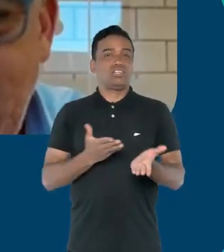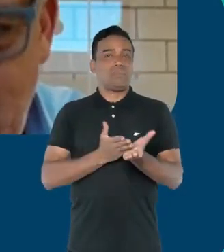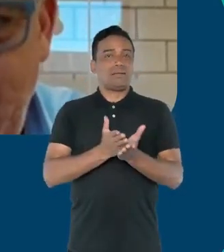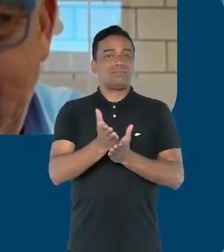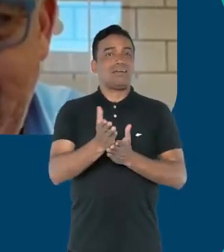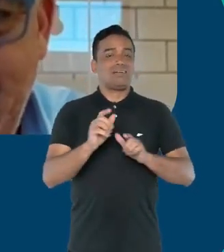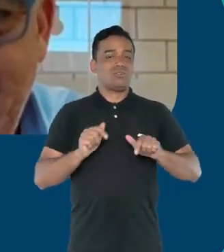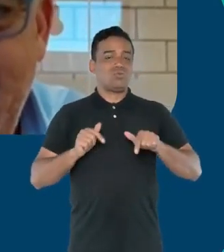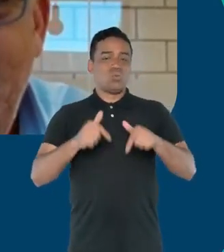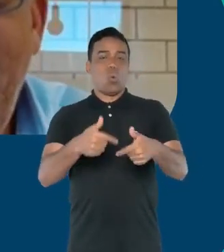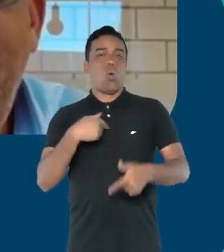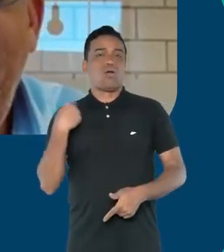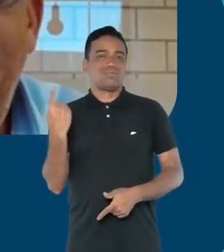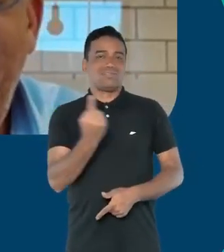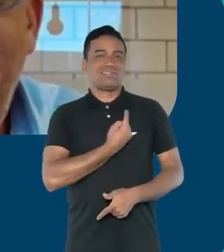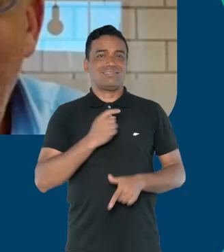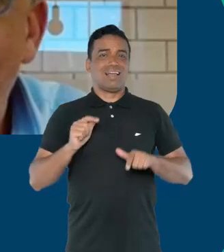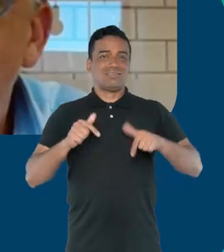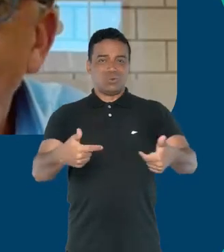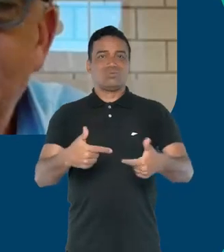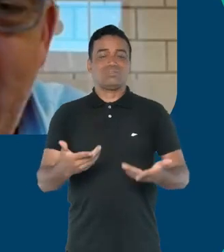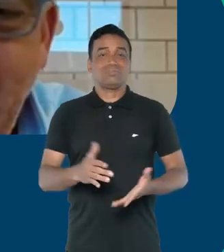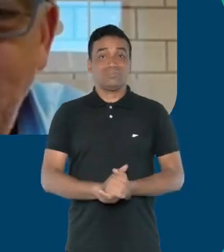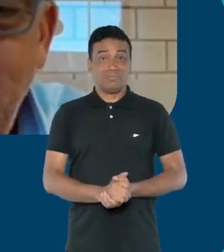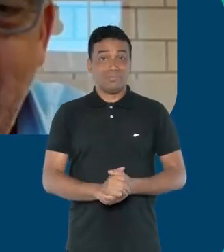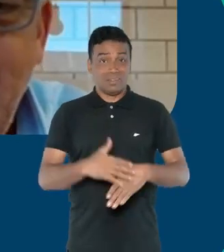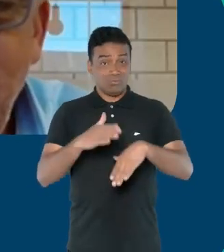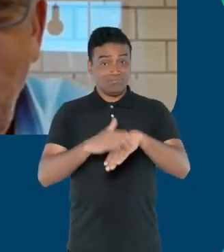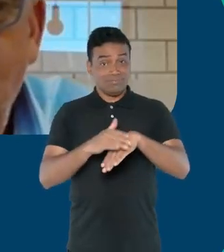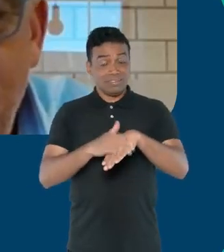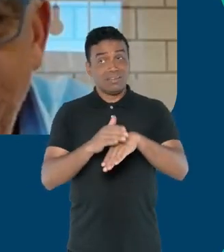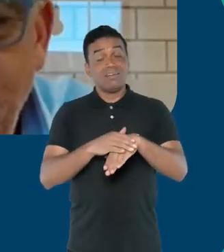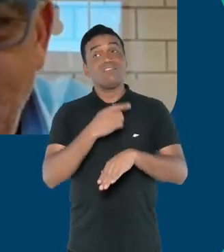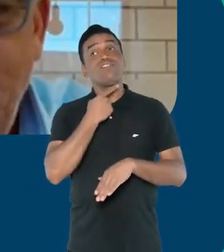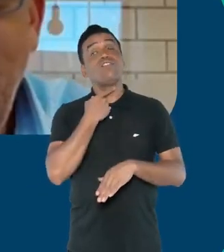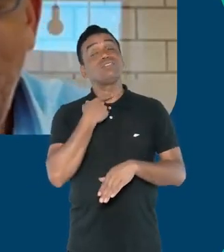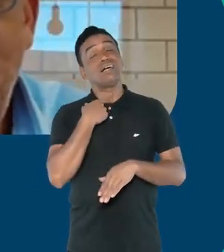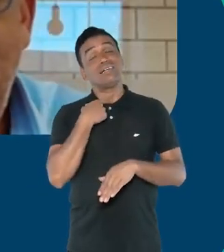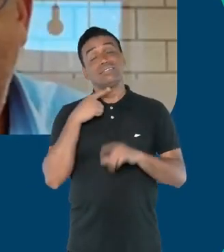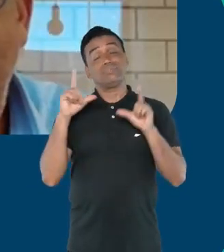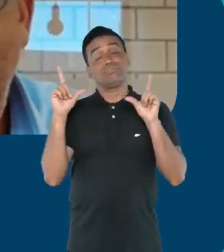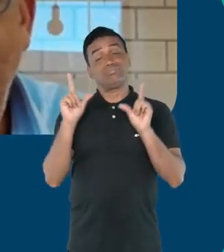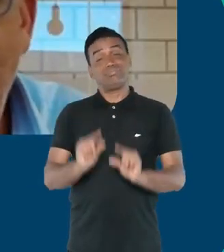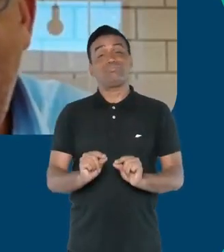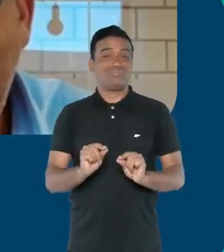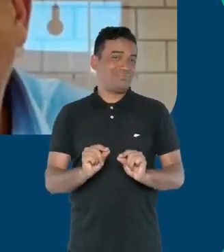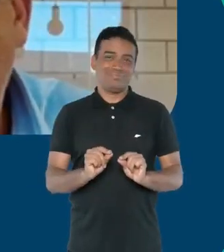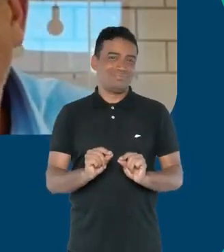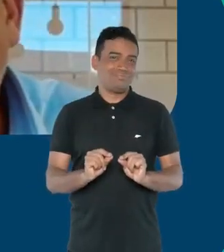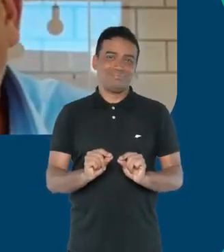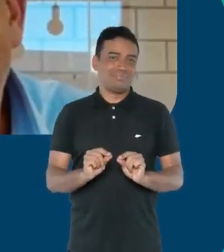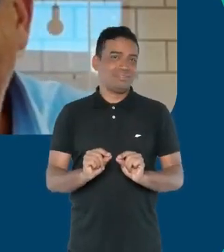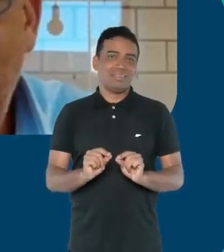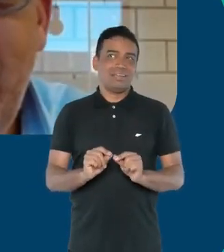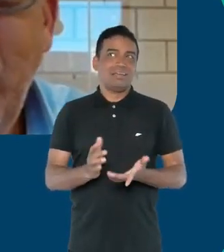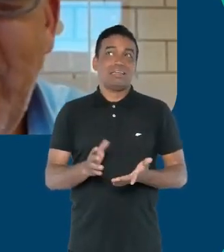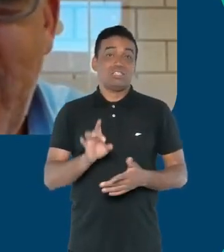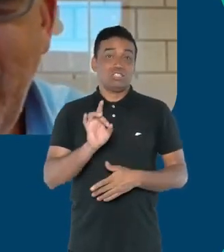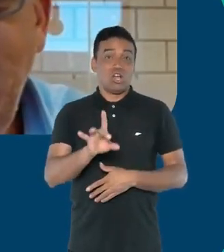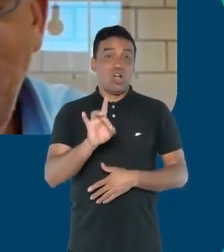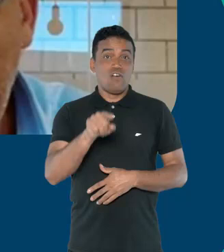nossas ações. A vontade, muito menos. não basta você